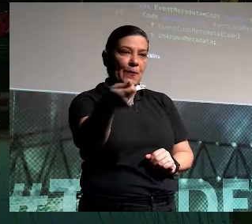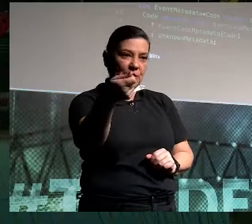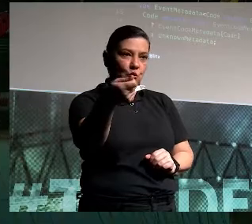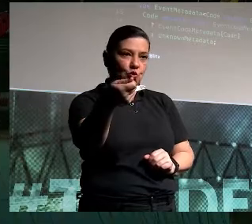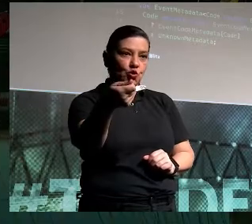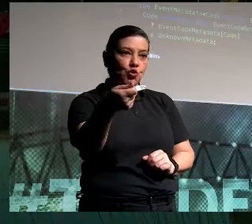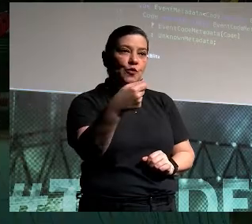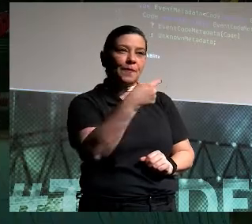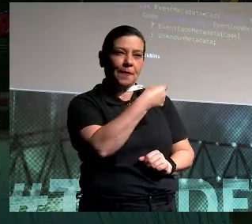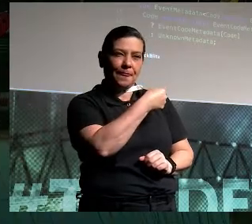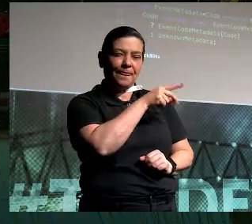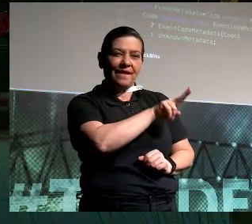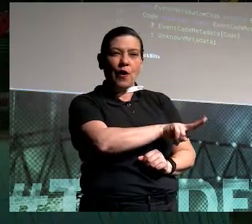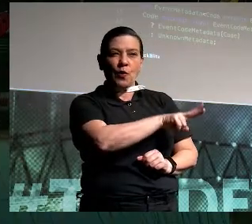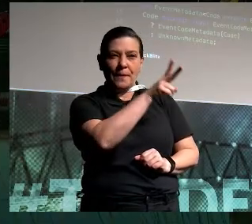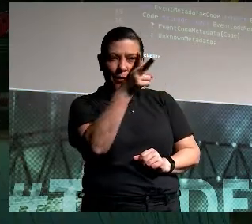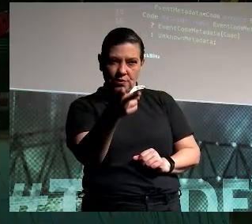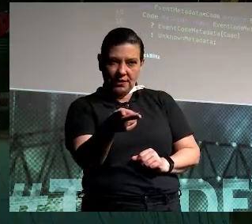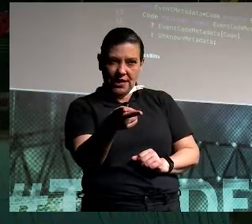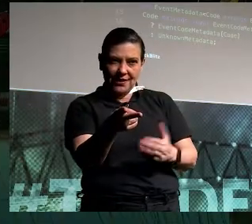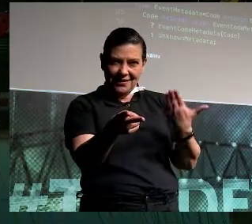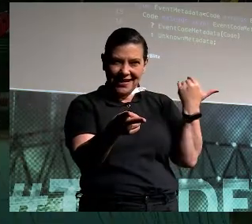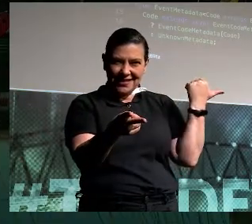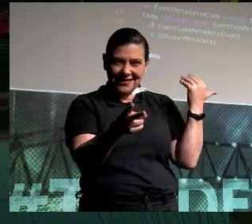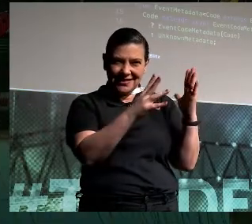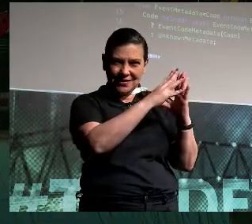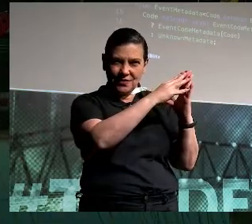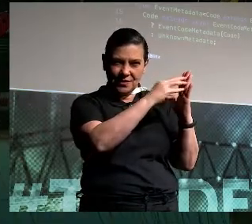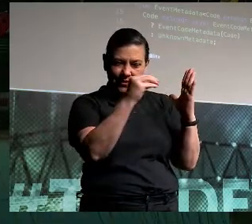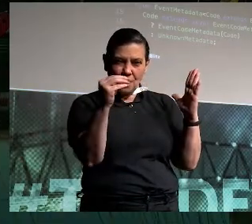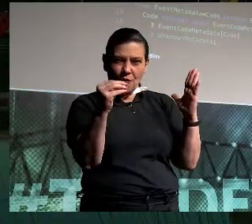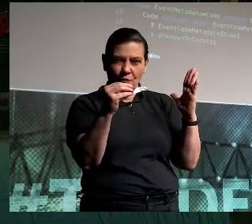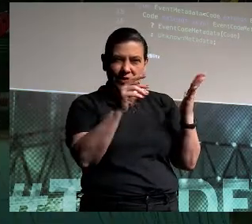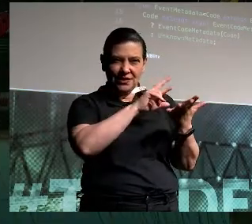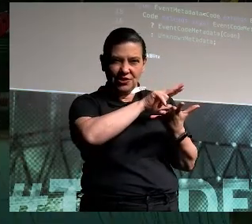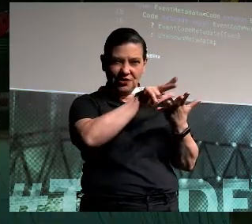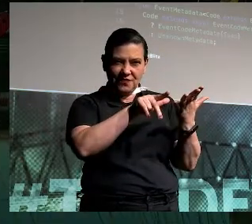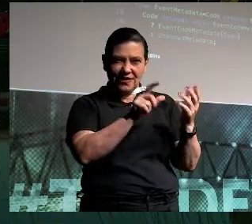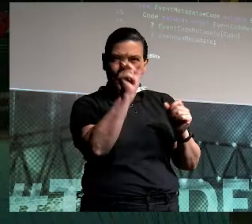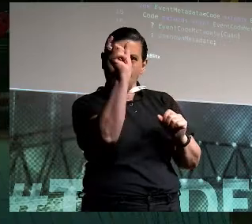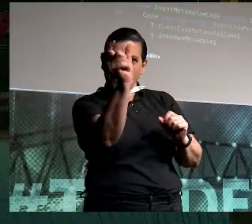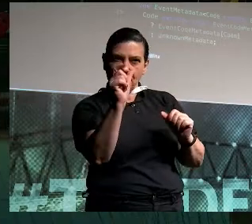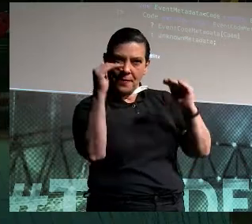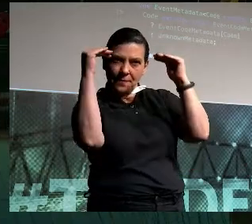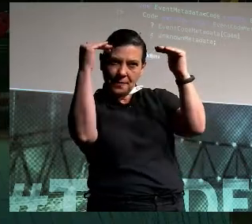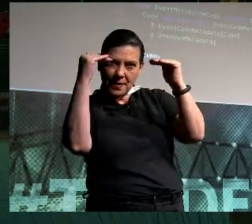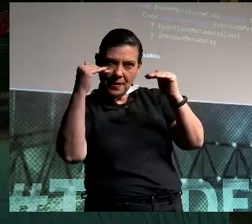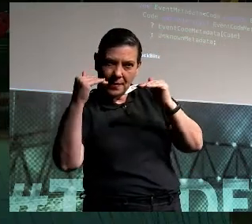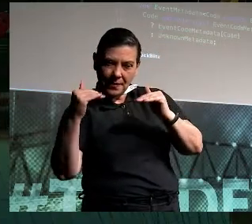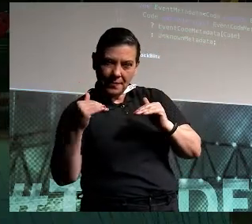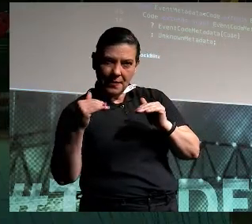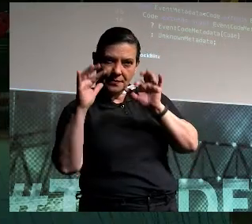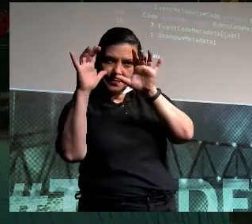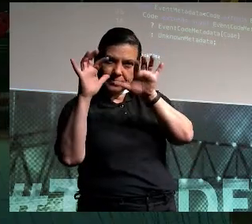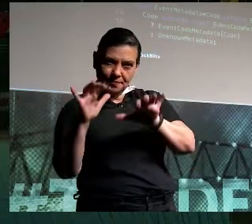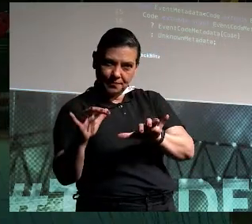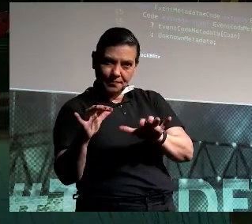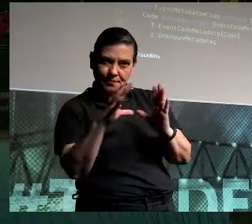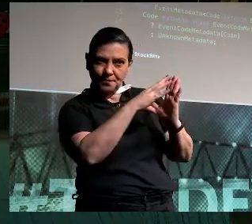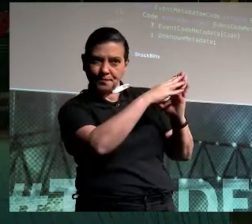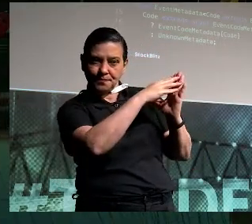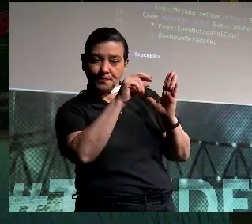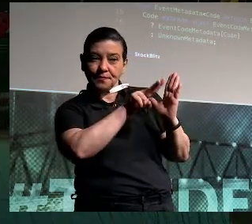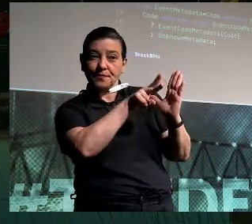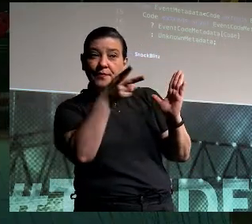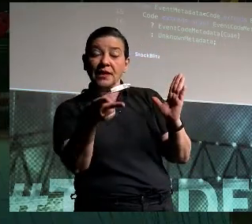eu importei aqui algumas das coisas do exemplo anterior, aqui, o event code, o delivered metadata, cancellation metadata e o unknown metadata.